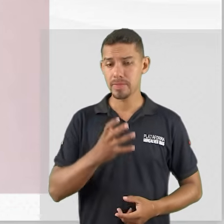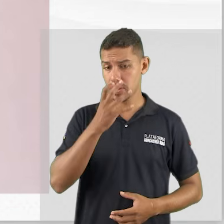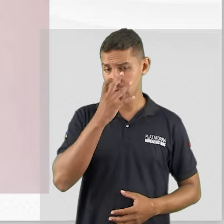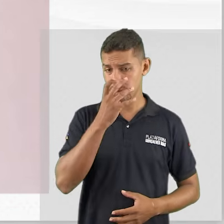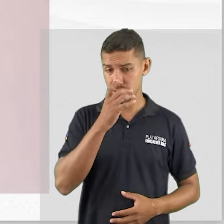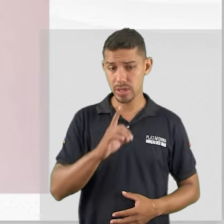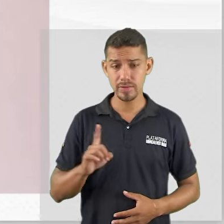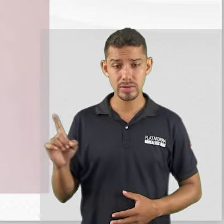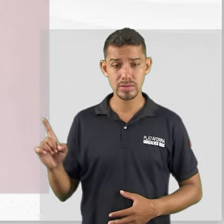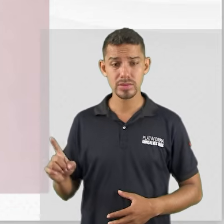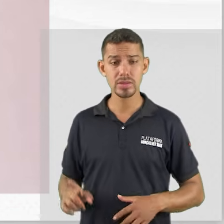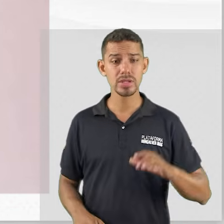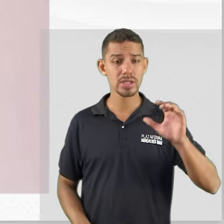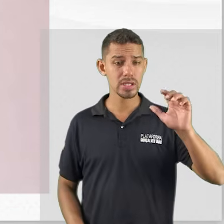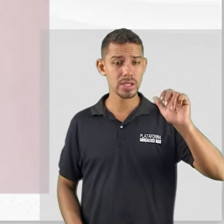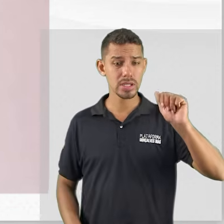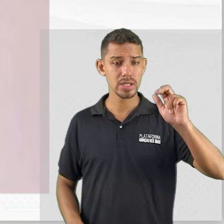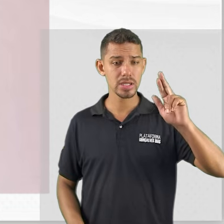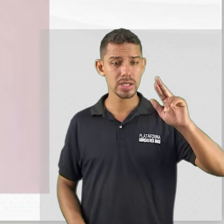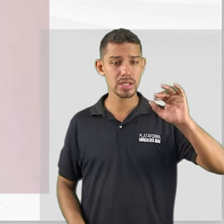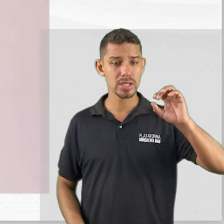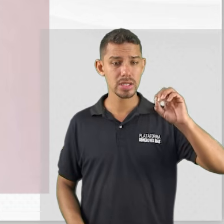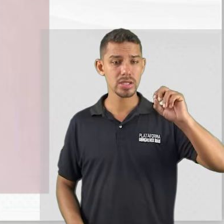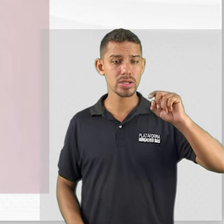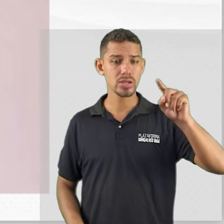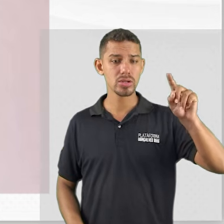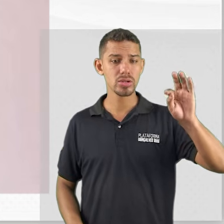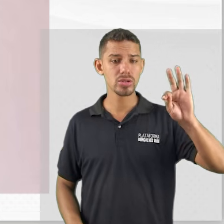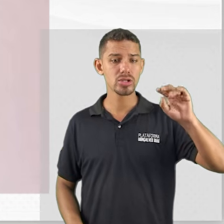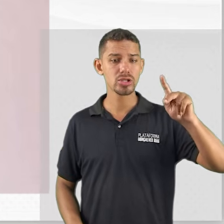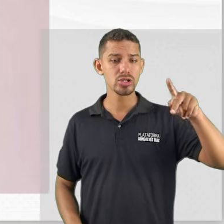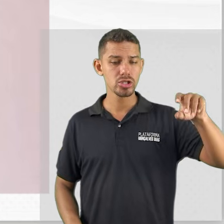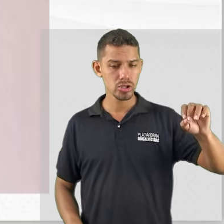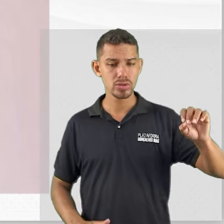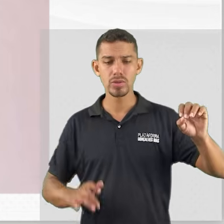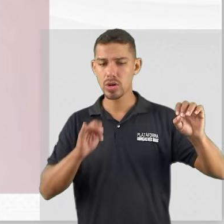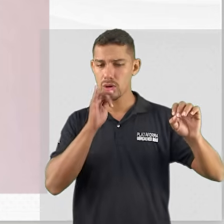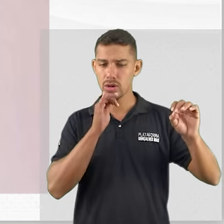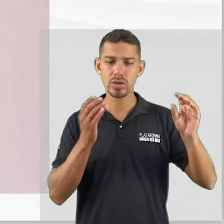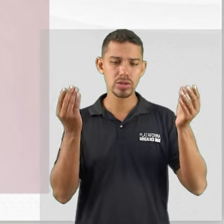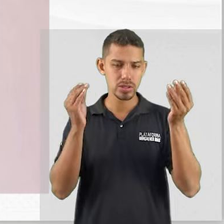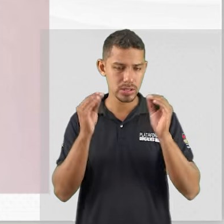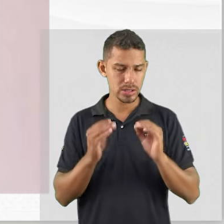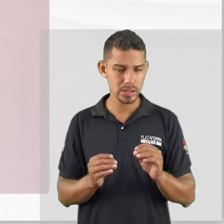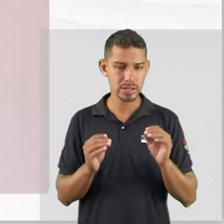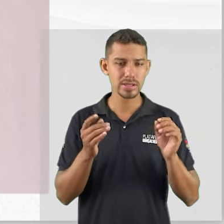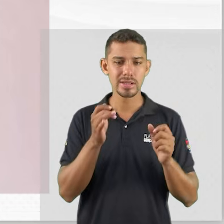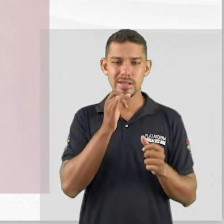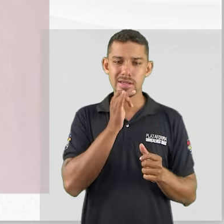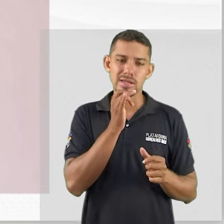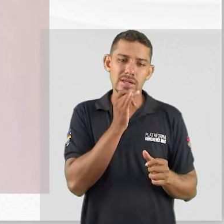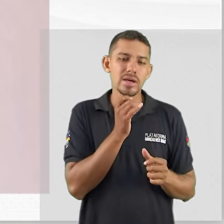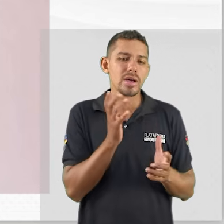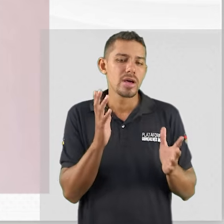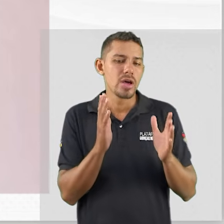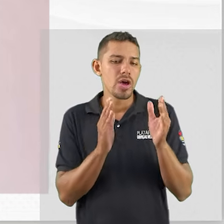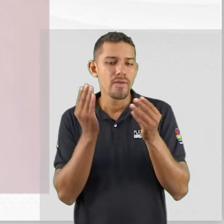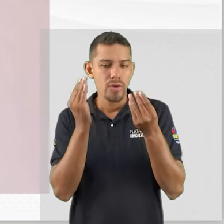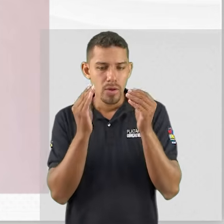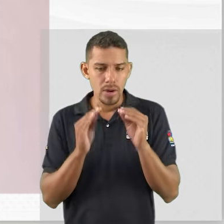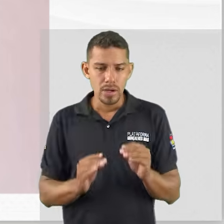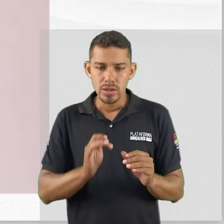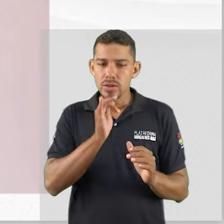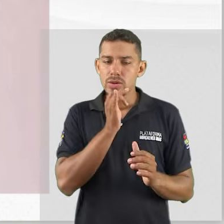aí, então, que esse cariótipo, ele é organizado por tamanho de cromossomo, né? Pelo tamanho, pelo formato.